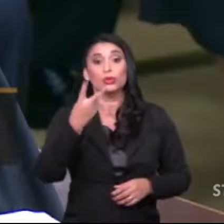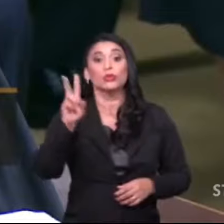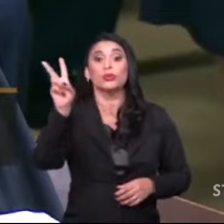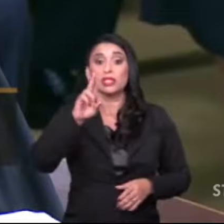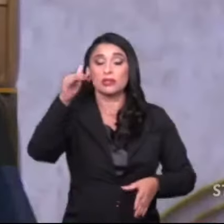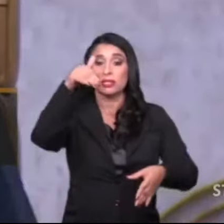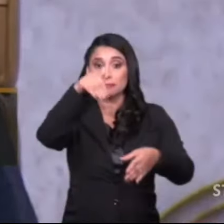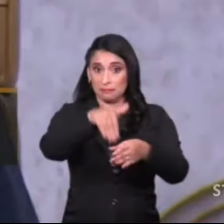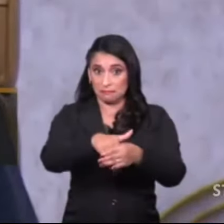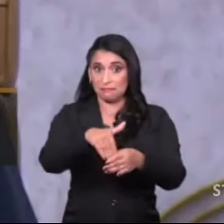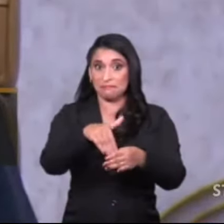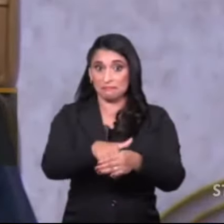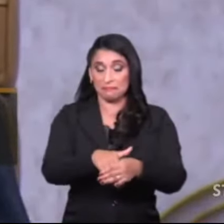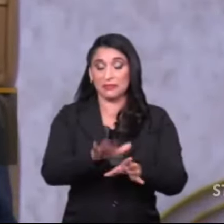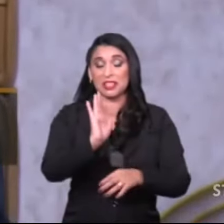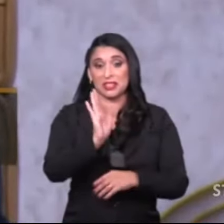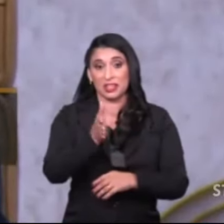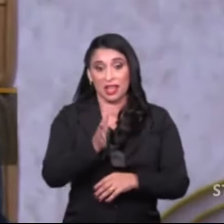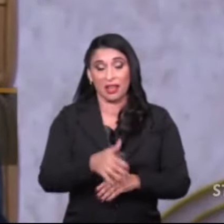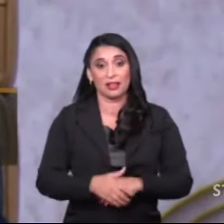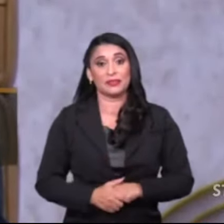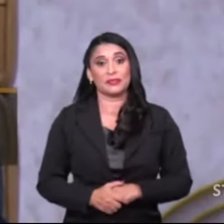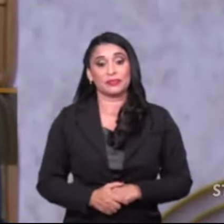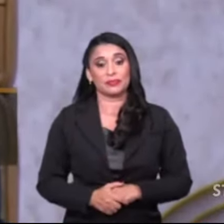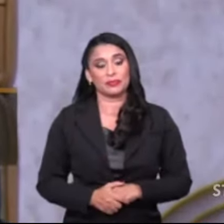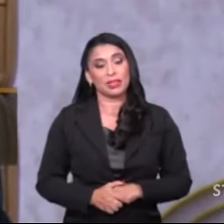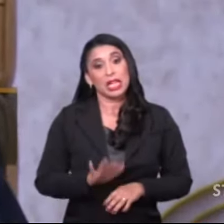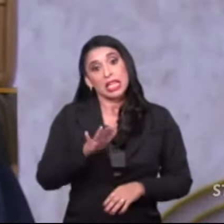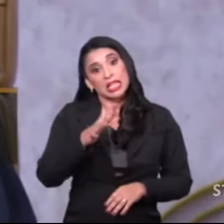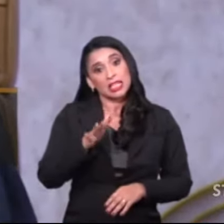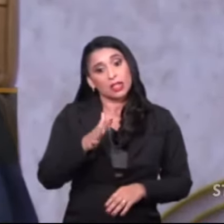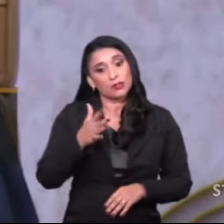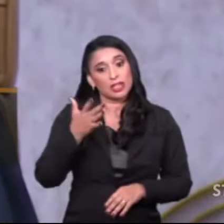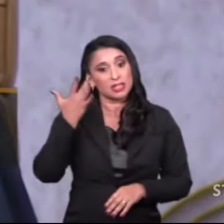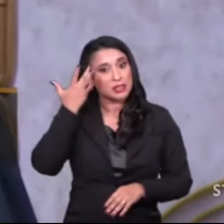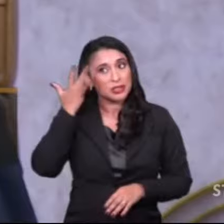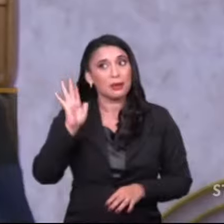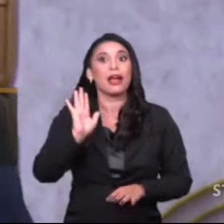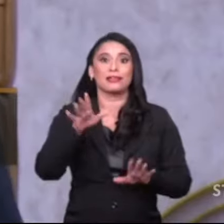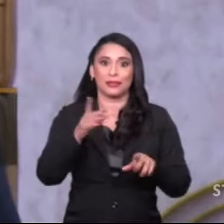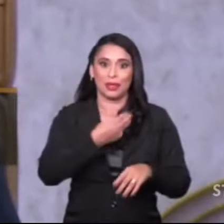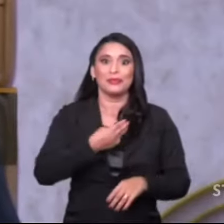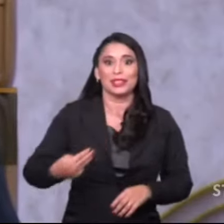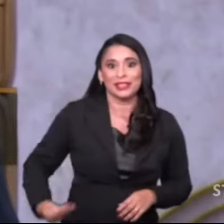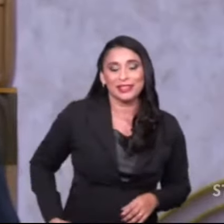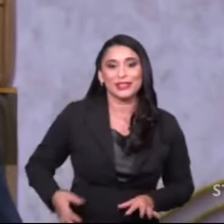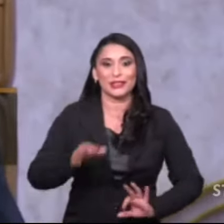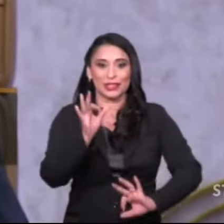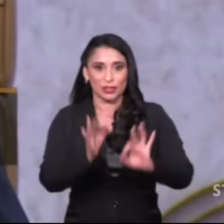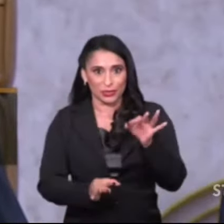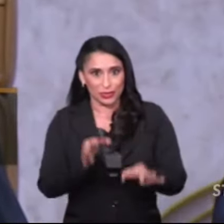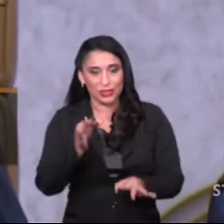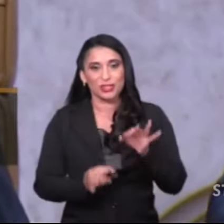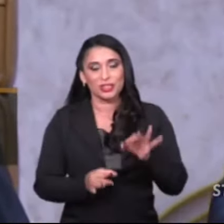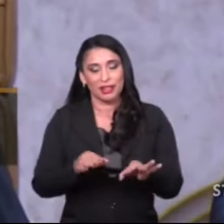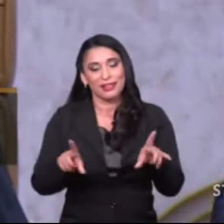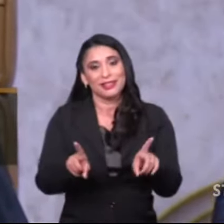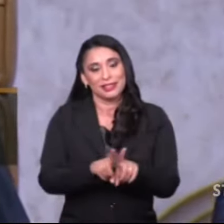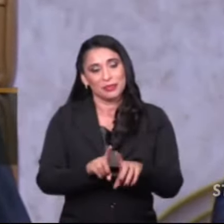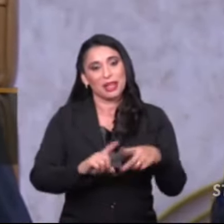maneira consagradora, e talvez o que menos pessoas saibam, foi ministro da Justiça, portanto esteve também